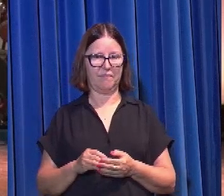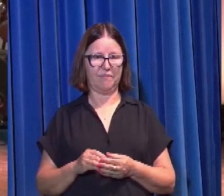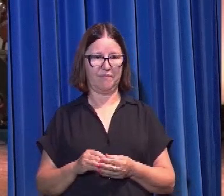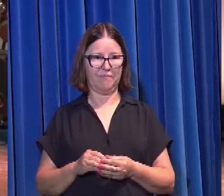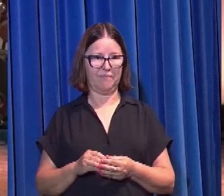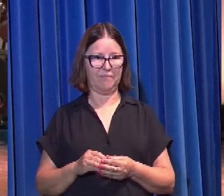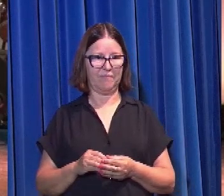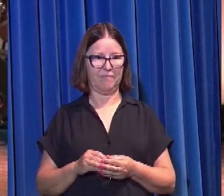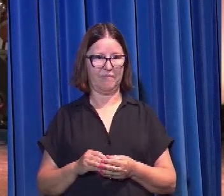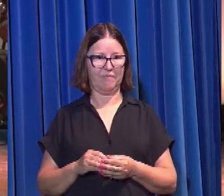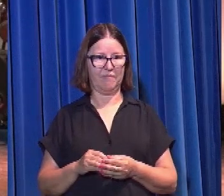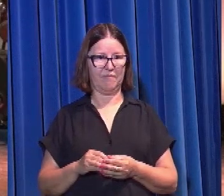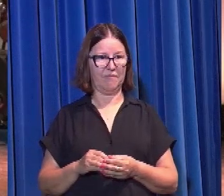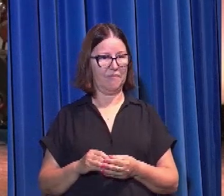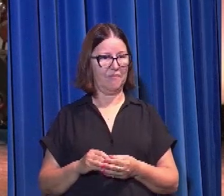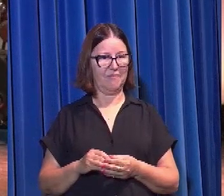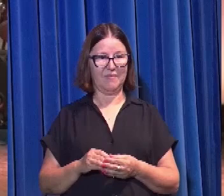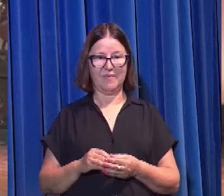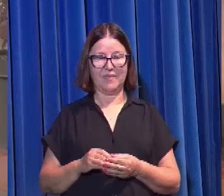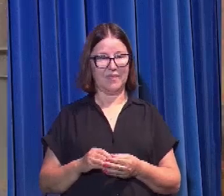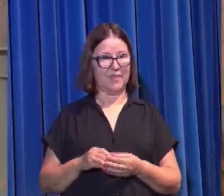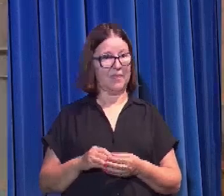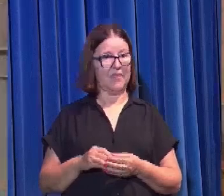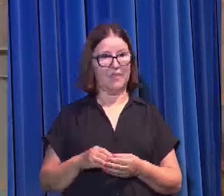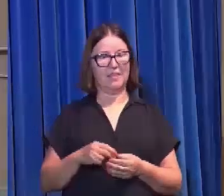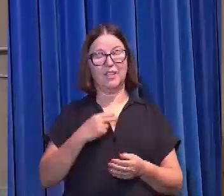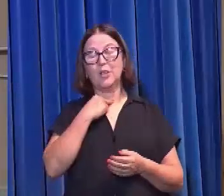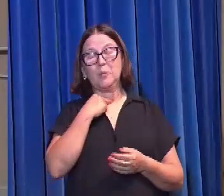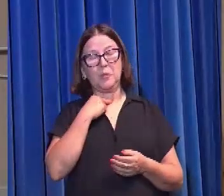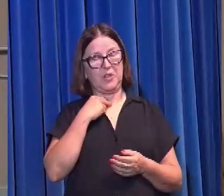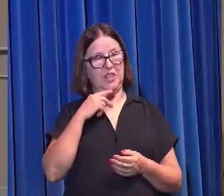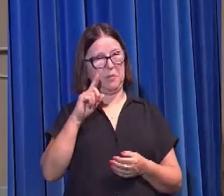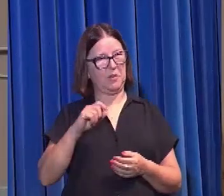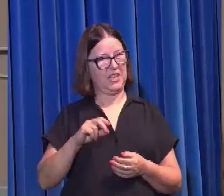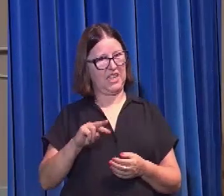Para que não mais sejamos como meninos.